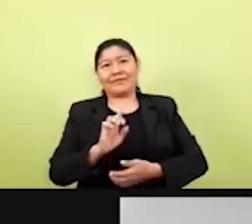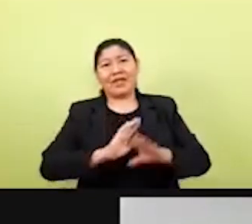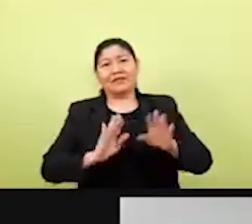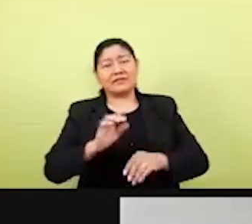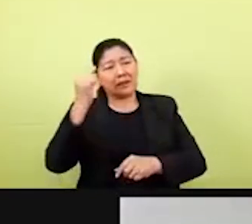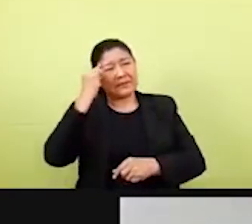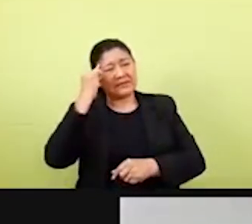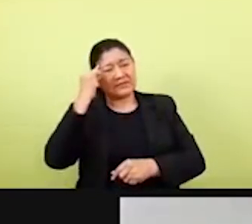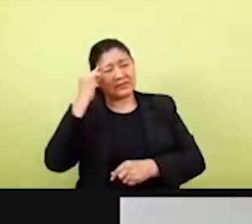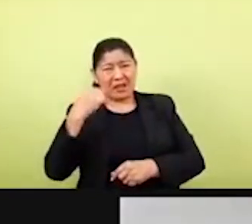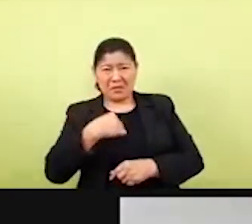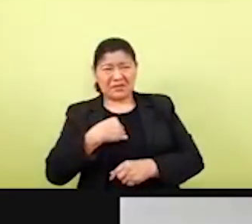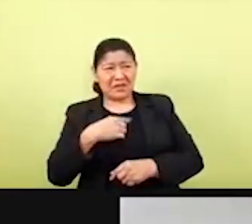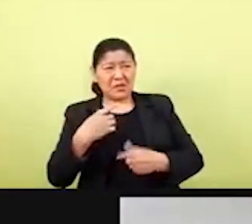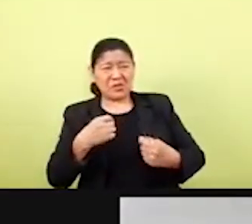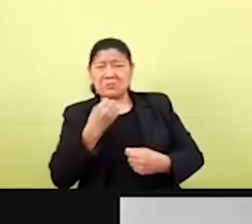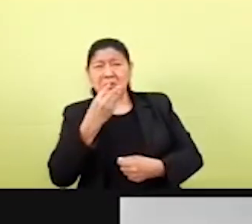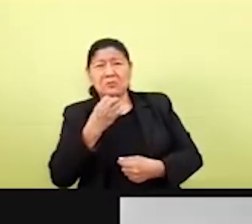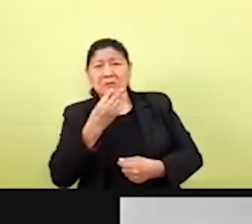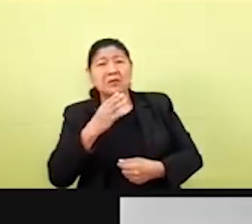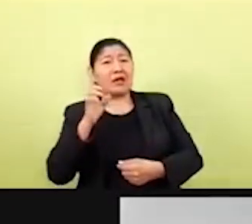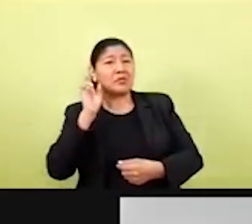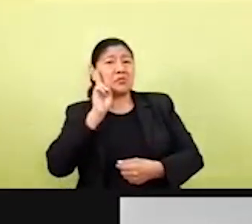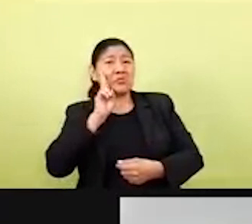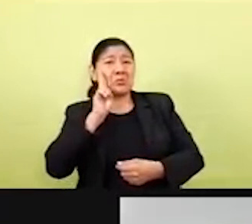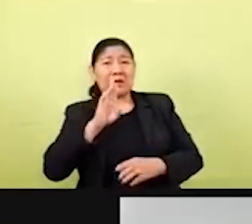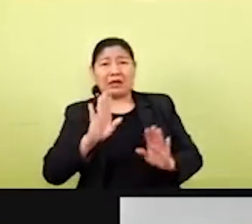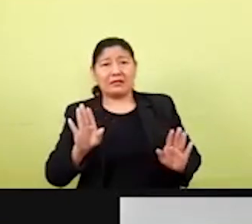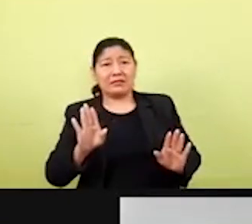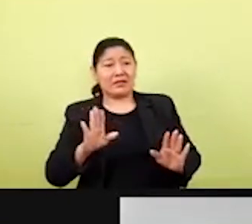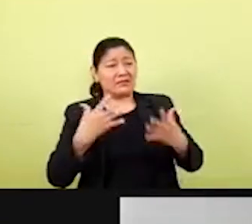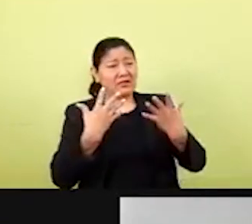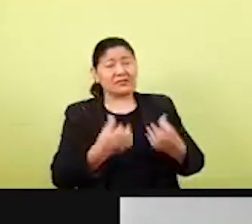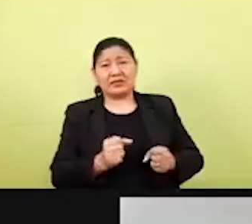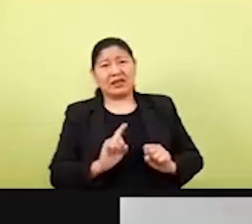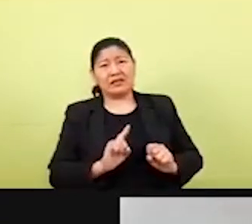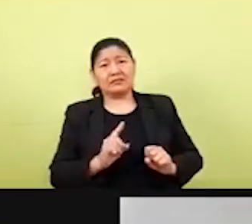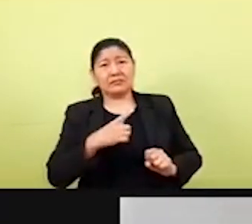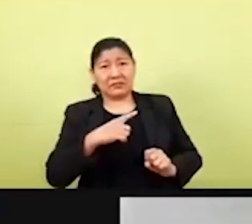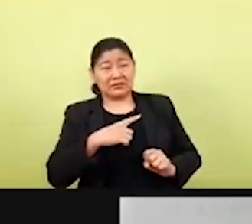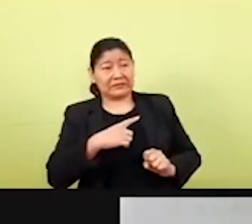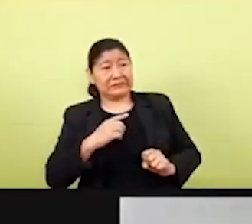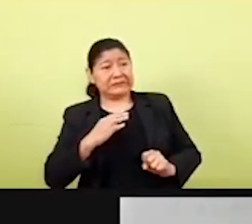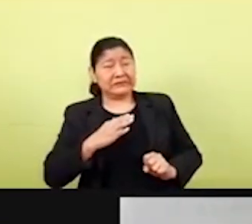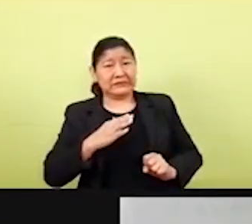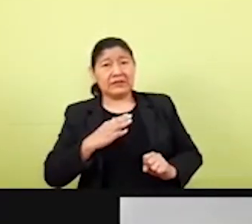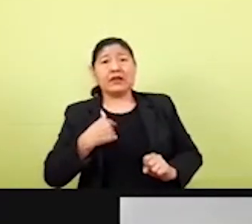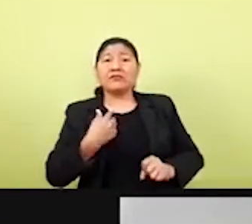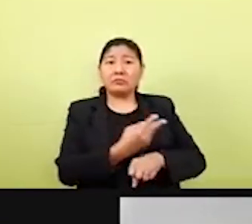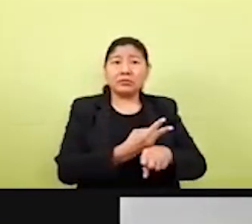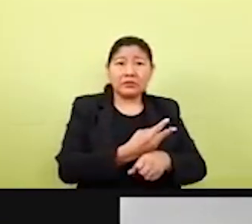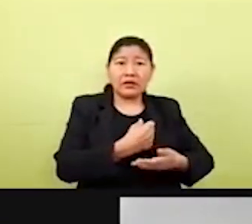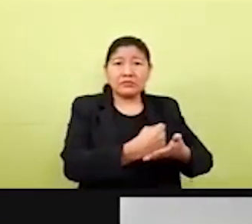dessa forma, né? Às vezes eu posso dizer, se fosse eu nessa situação, já teria ido, já teria feito isso ou aquilo,